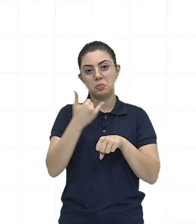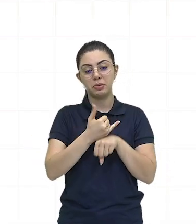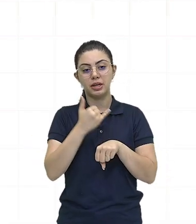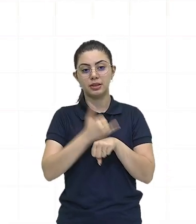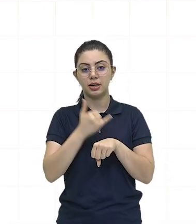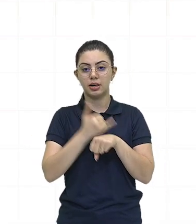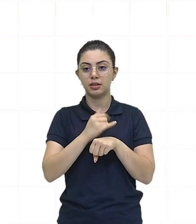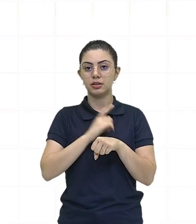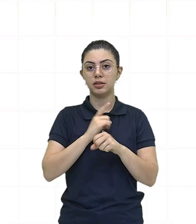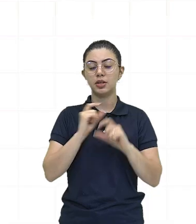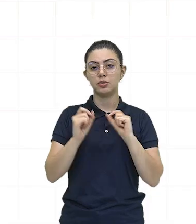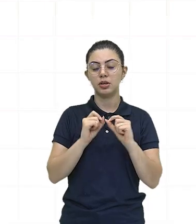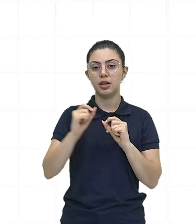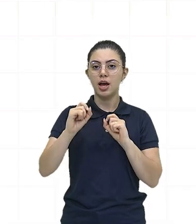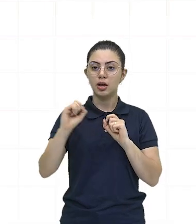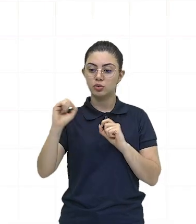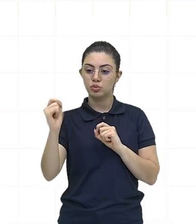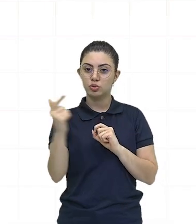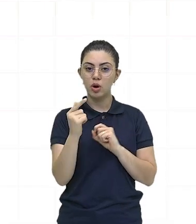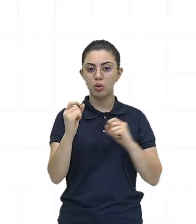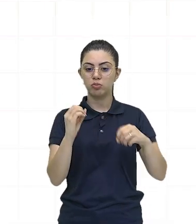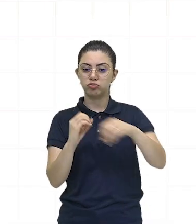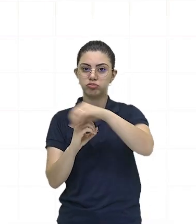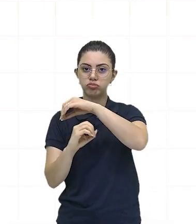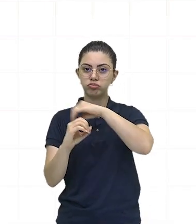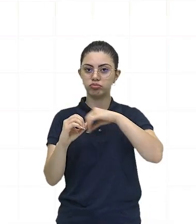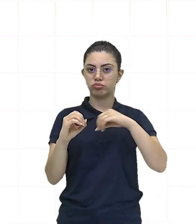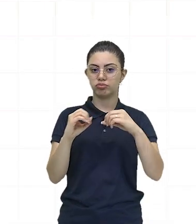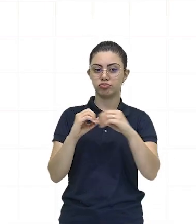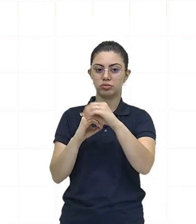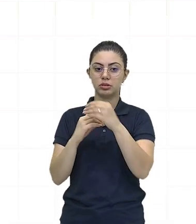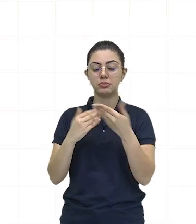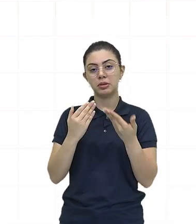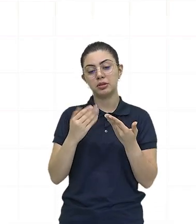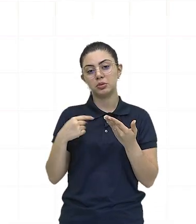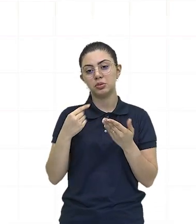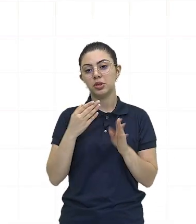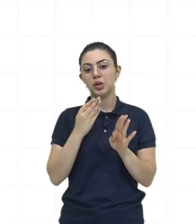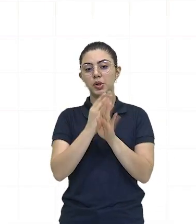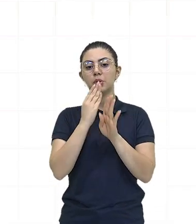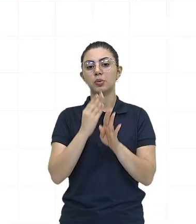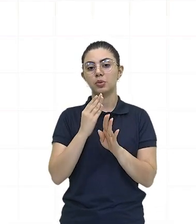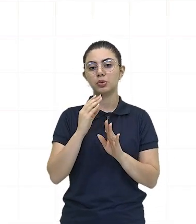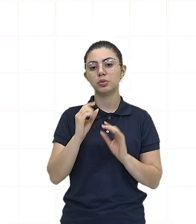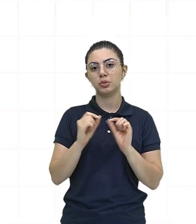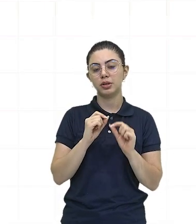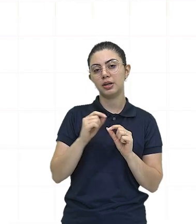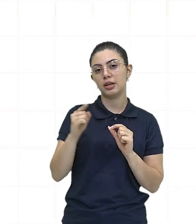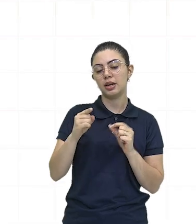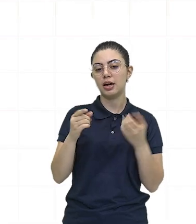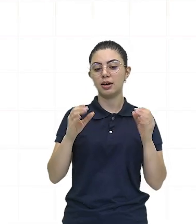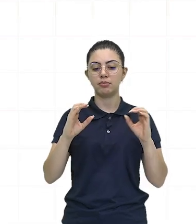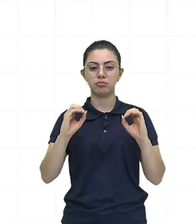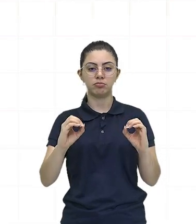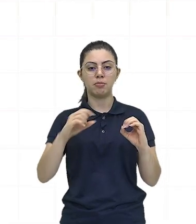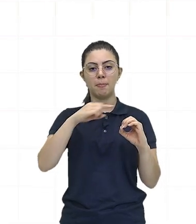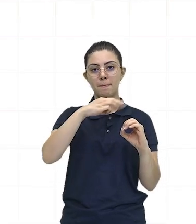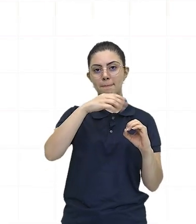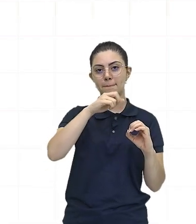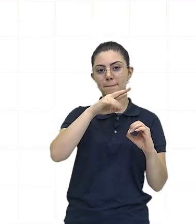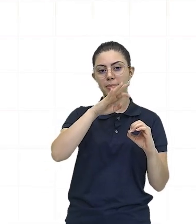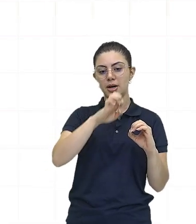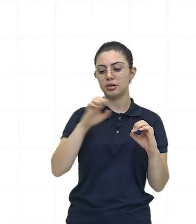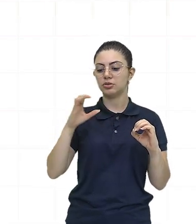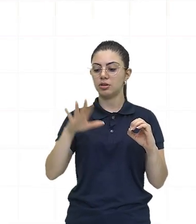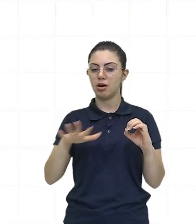metálico que orbita o Sol. Geralmente, eles são encontrados no cinturão de asteroides entre Marte e Júpiter, mas